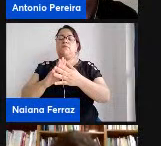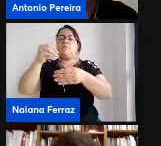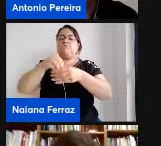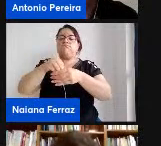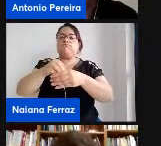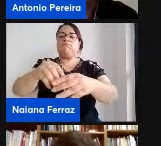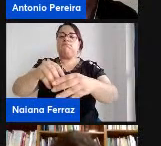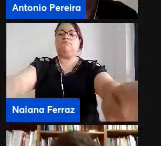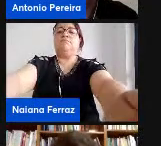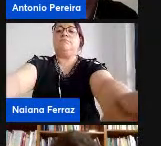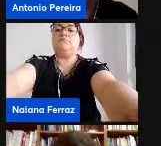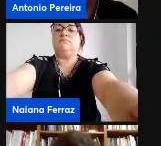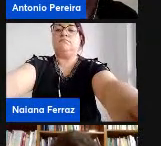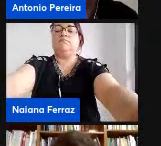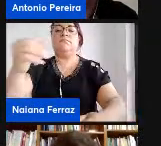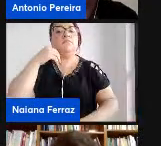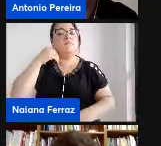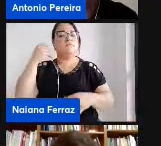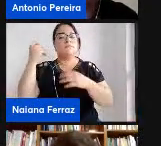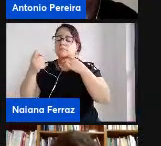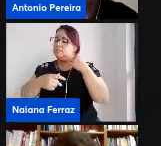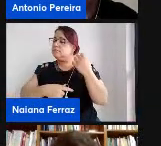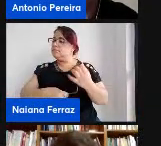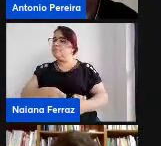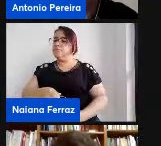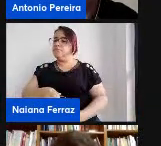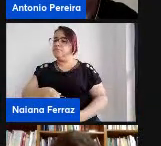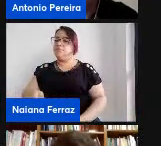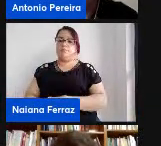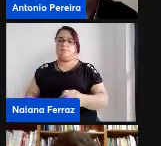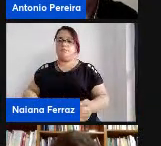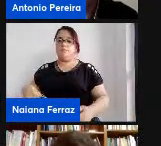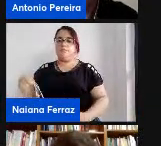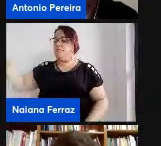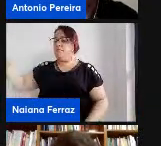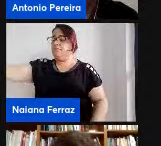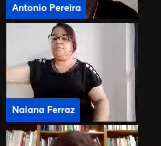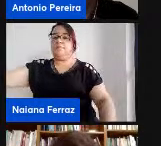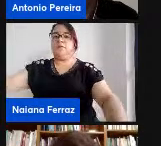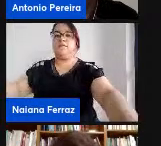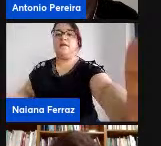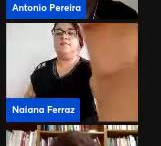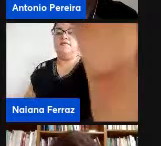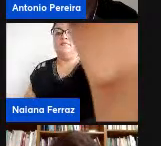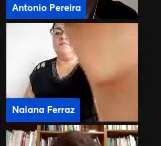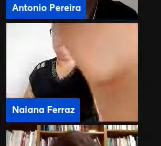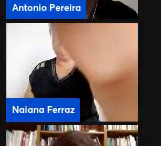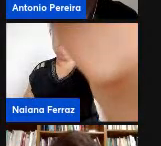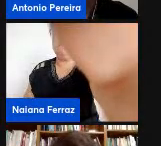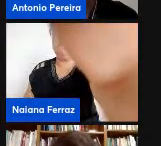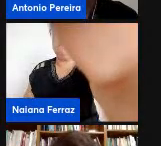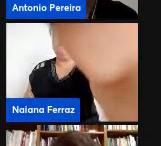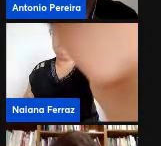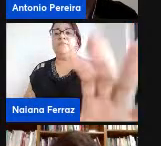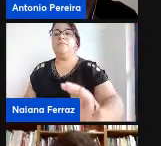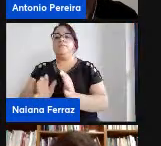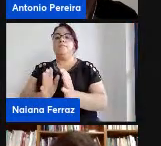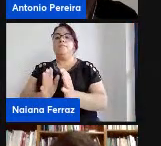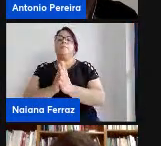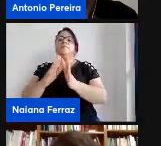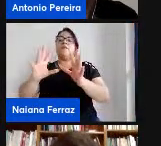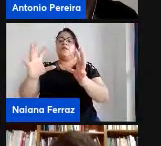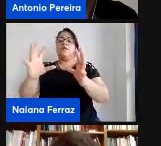que são contribuídos, né, que são construídos a partir da leitura de ficção, eles incorporam a emoção,